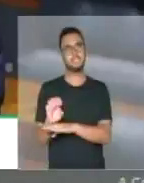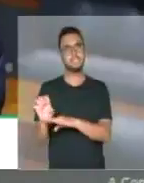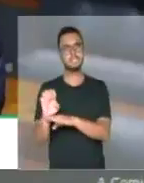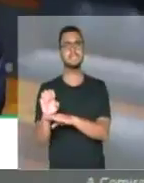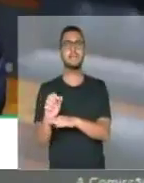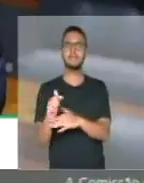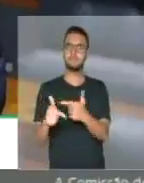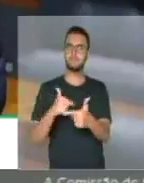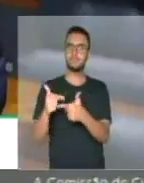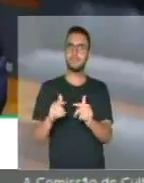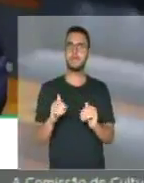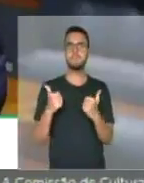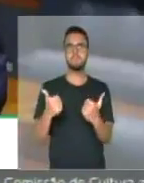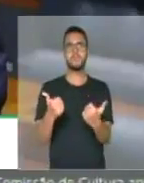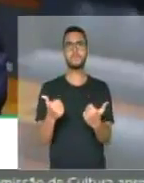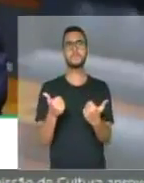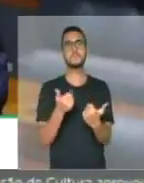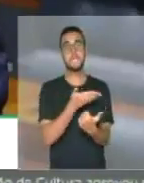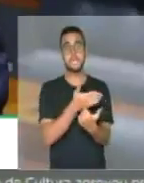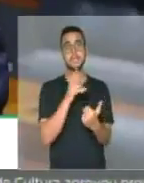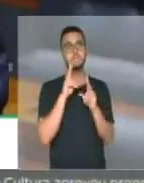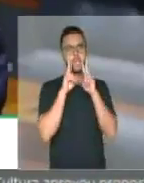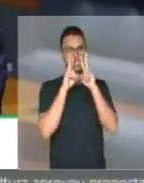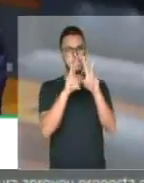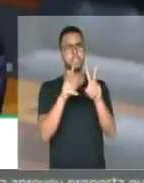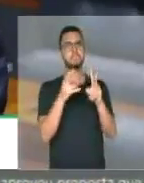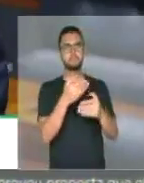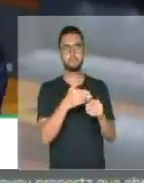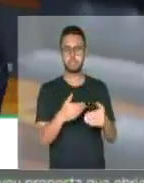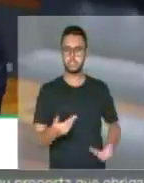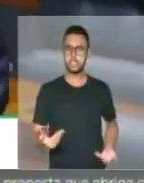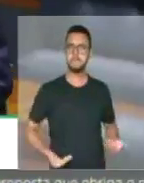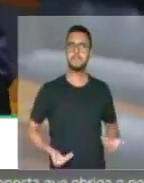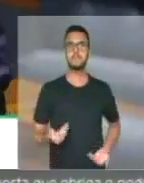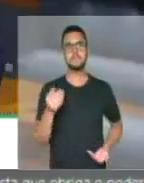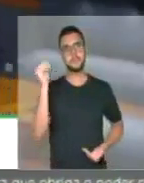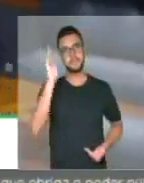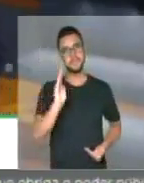bom trabalho. Ele é um exemplo de servidor para o país. Parabéns ao DENIT.